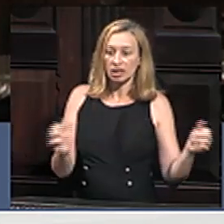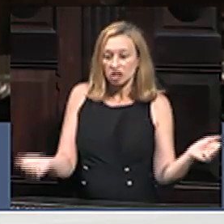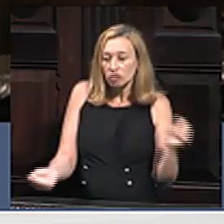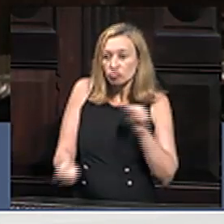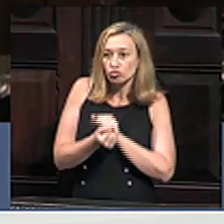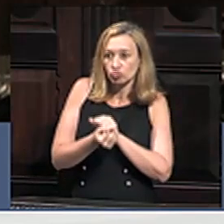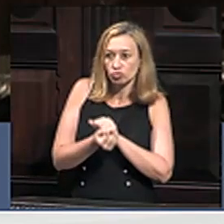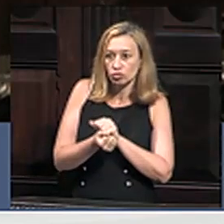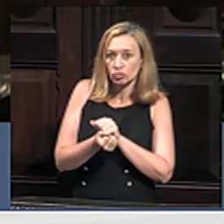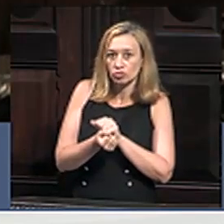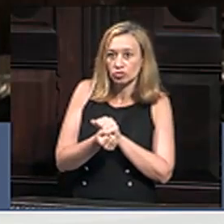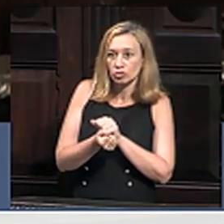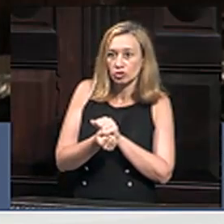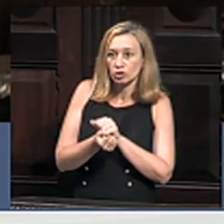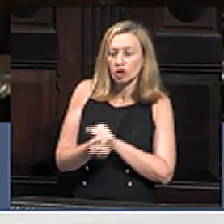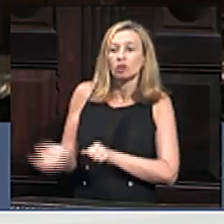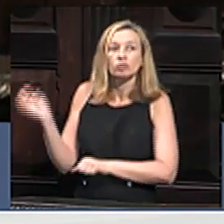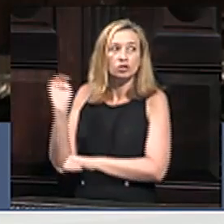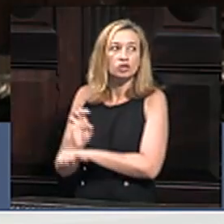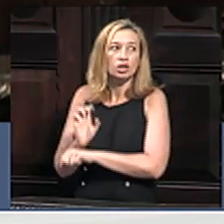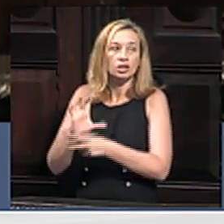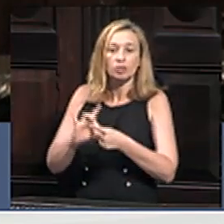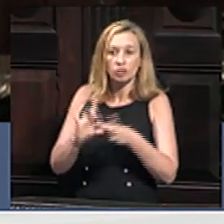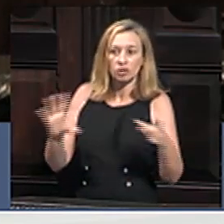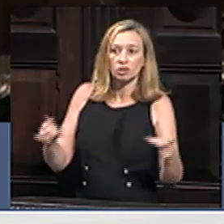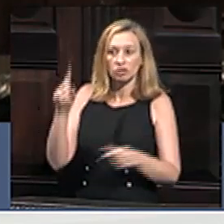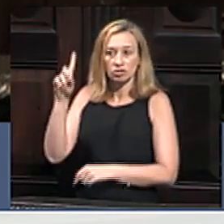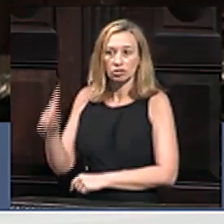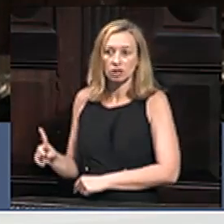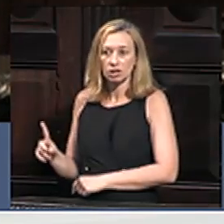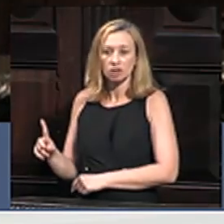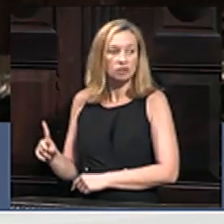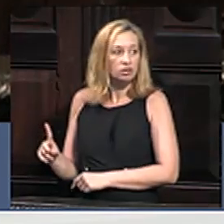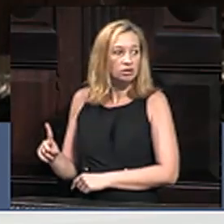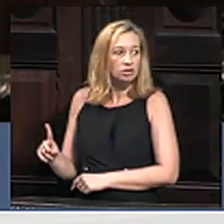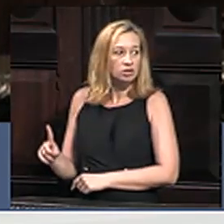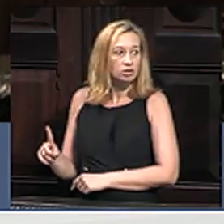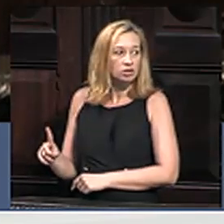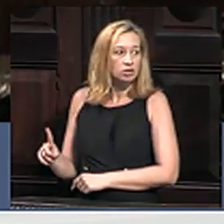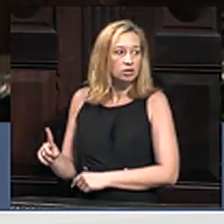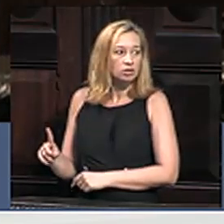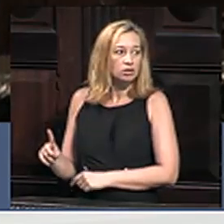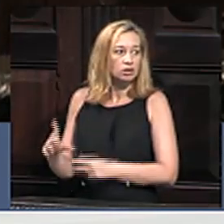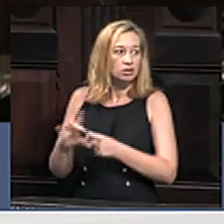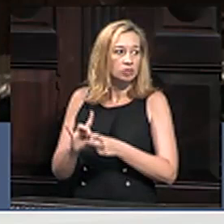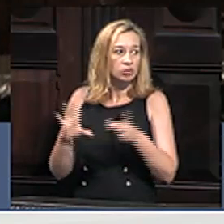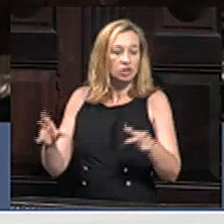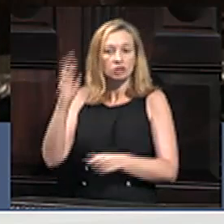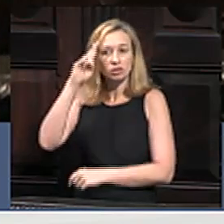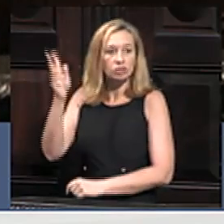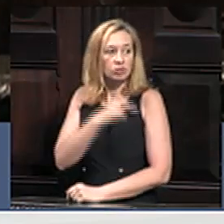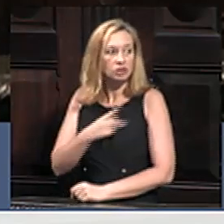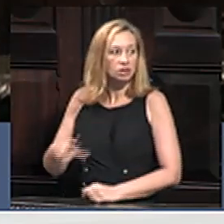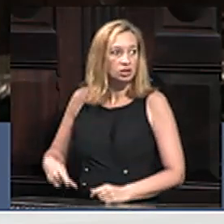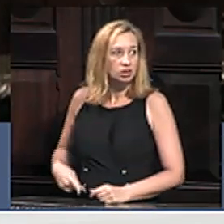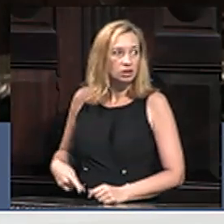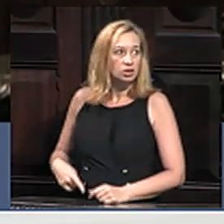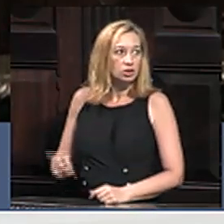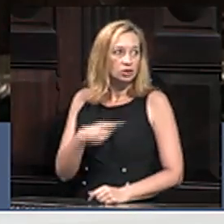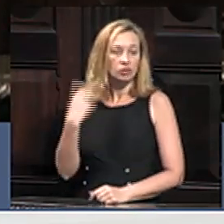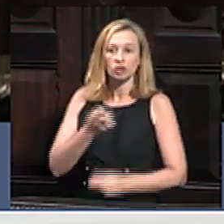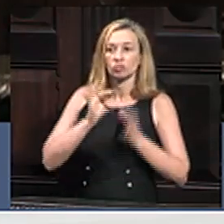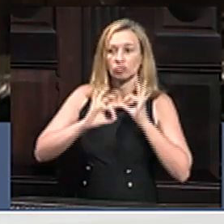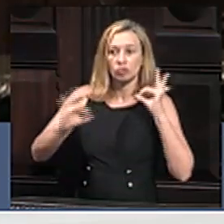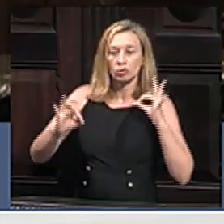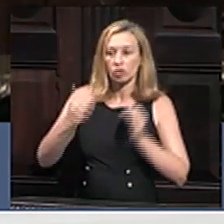inseridas no Estado democrático de direito. Mas alcançar a democracia, senhor presidente, no seu sentido mais amplo, ainda estamos muito